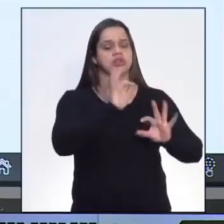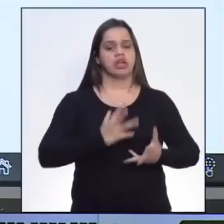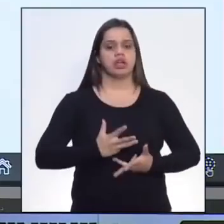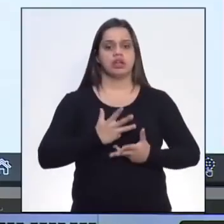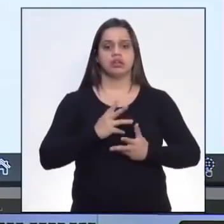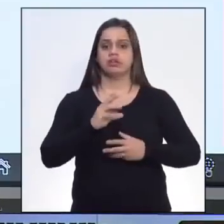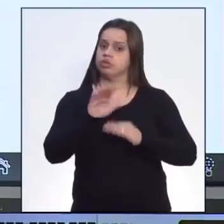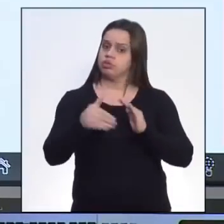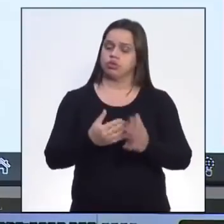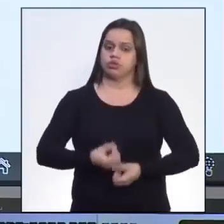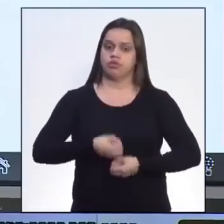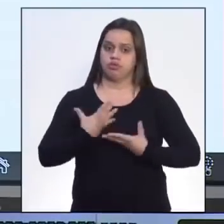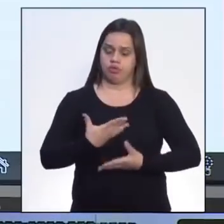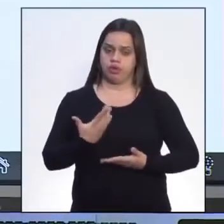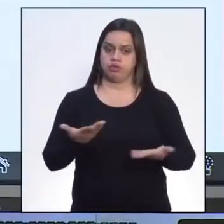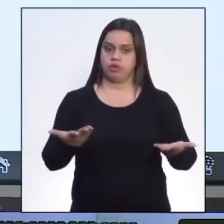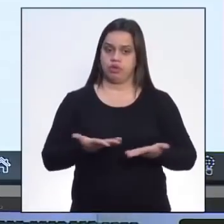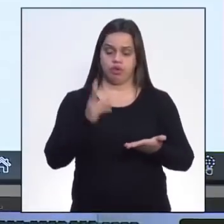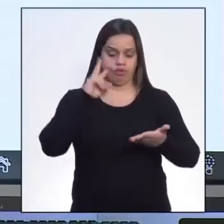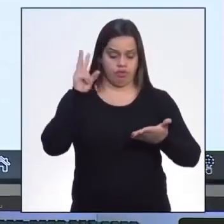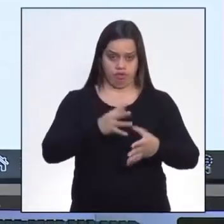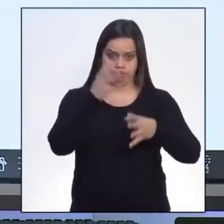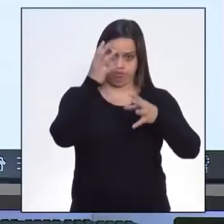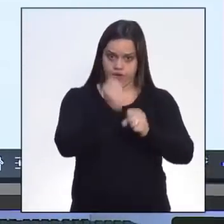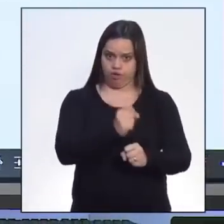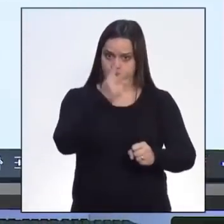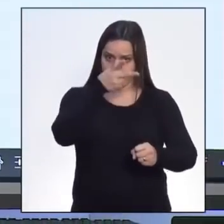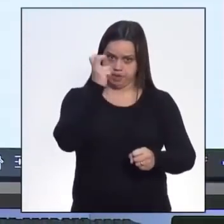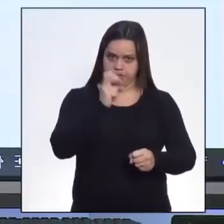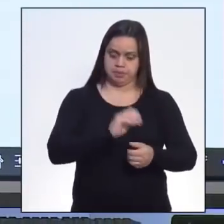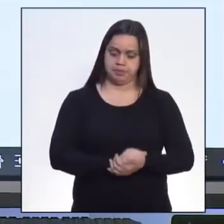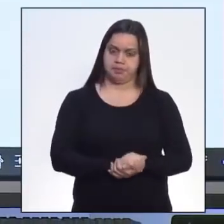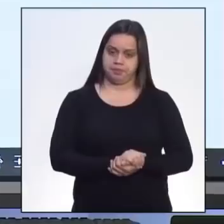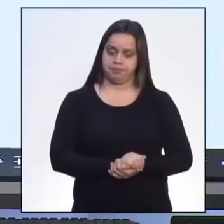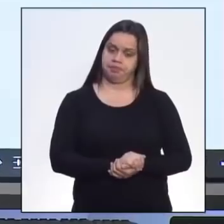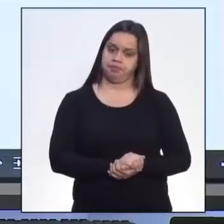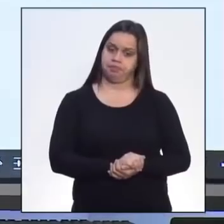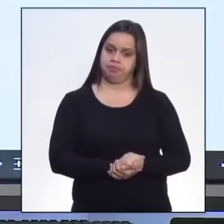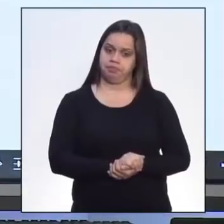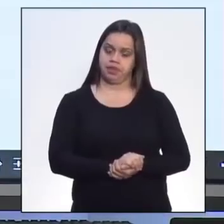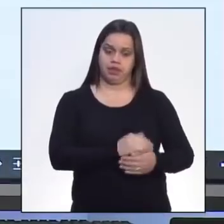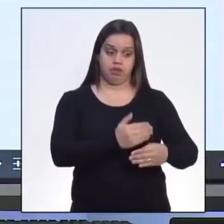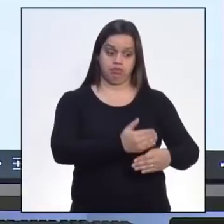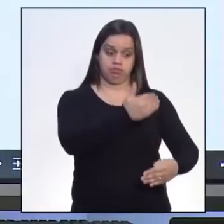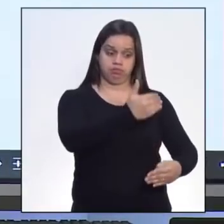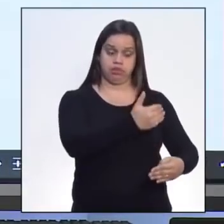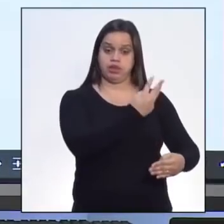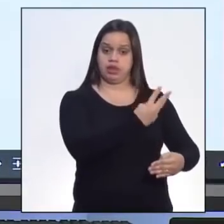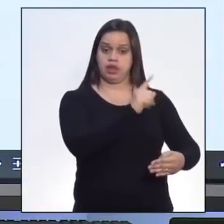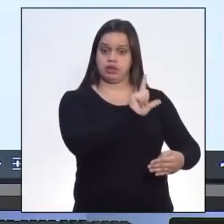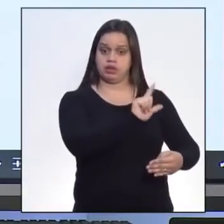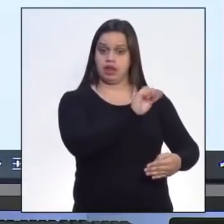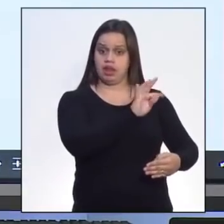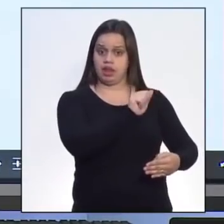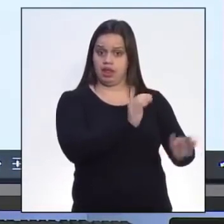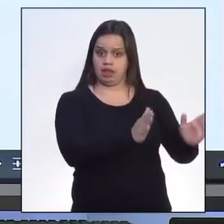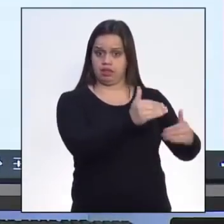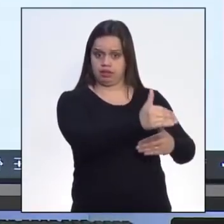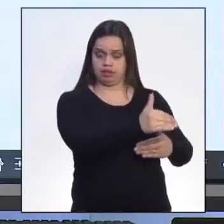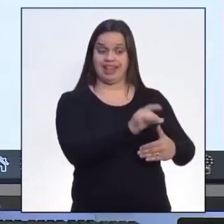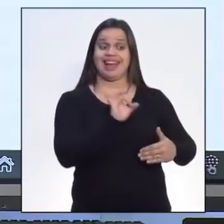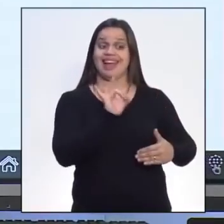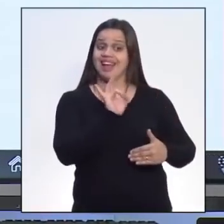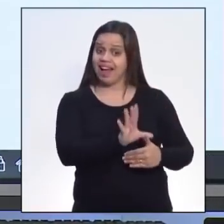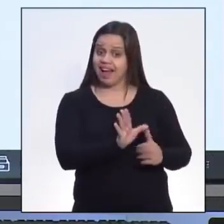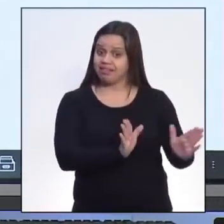no momento do cálculo. Então, eu tenho 3 latas em cada parede e cada lata é